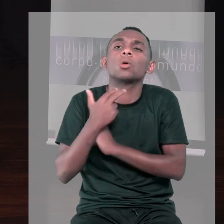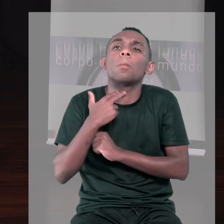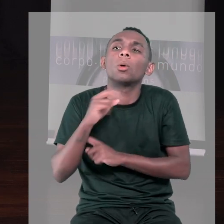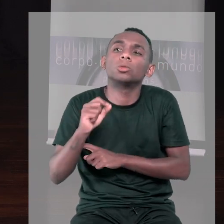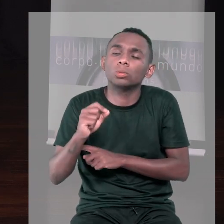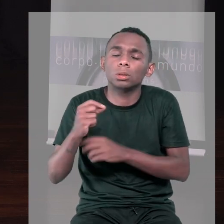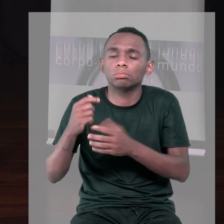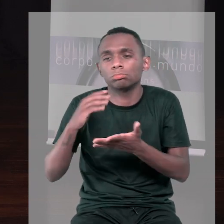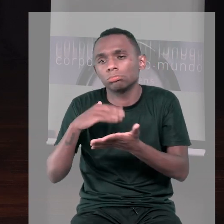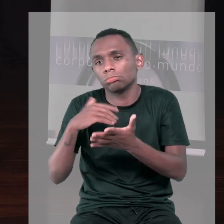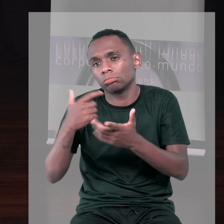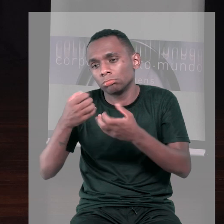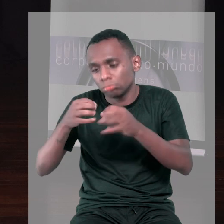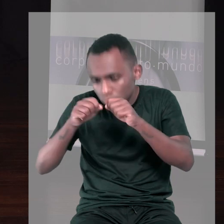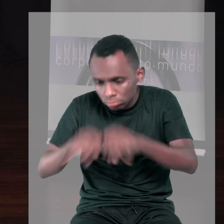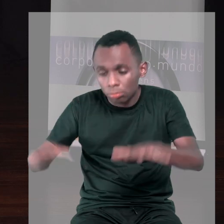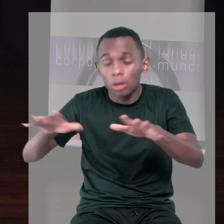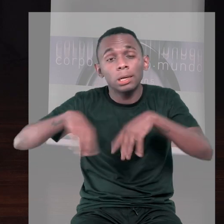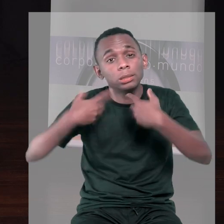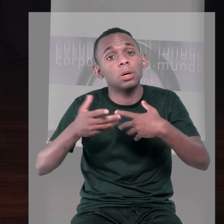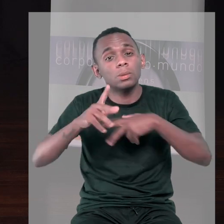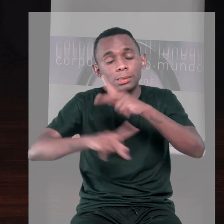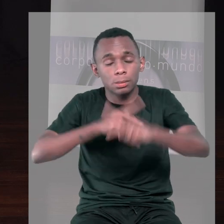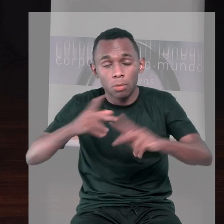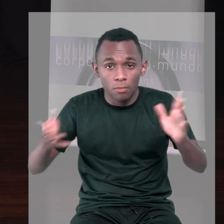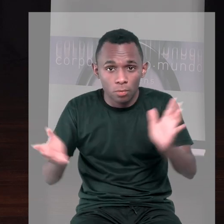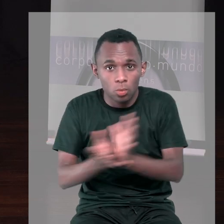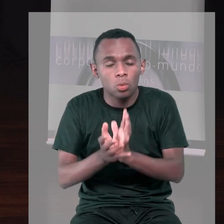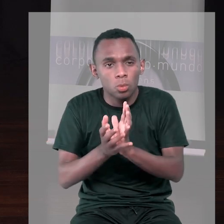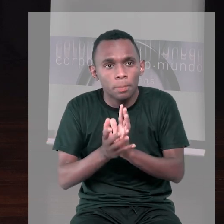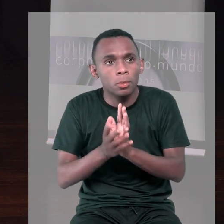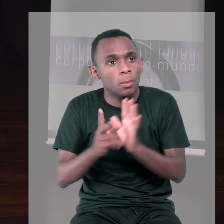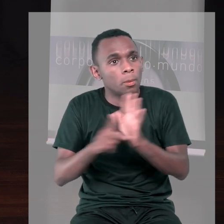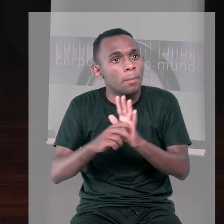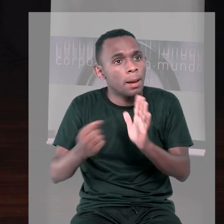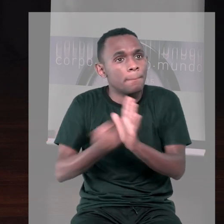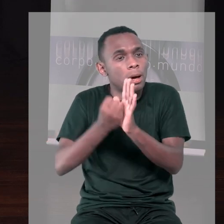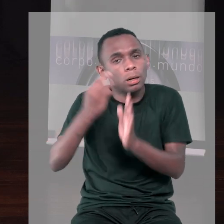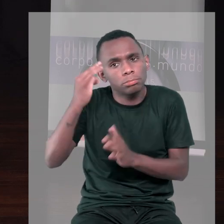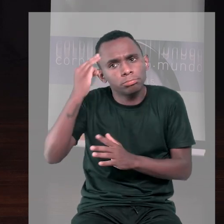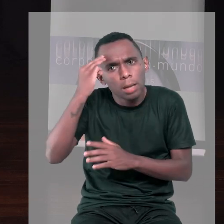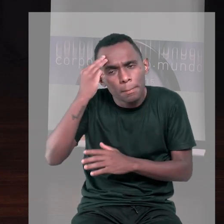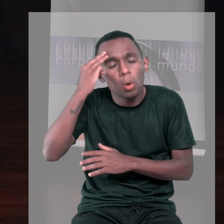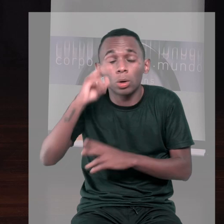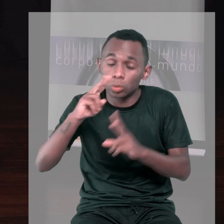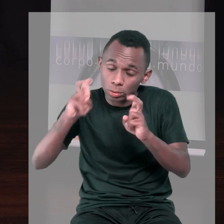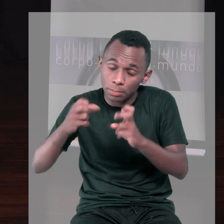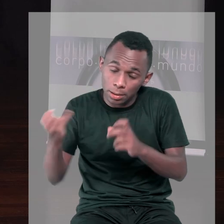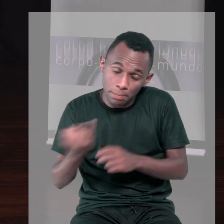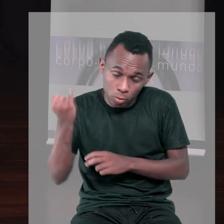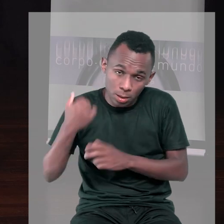os historiadores, né? Vale lembrar que é a partir de um livro do Michel Halbwachs, nos anos 50, que o termo memória